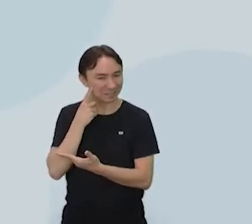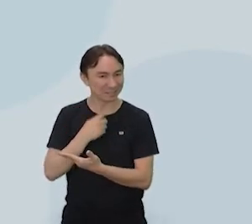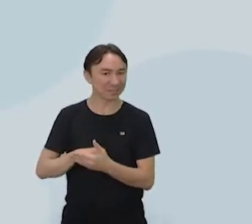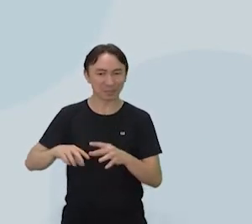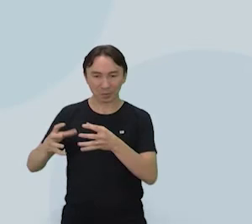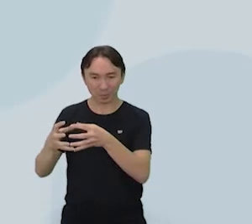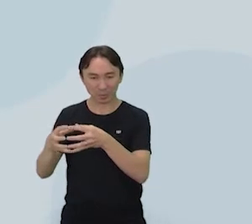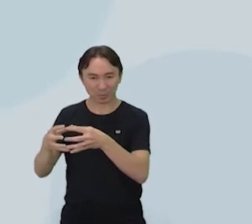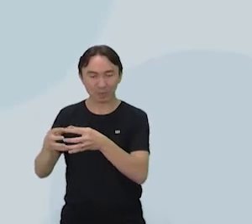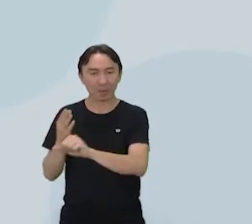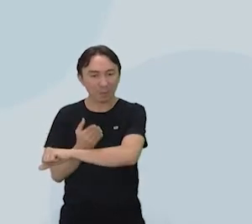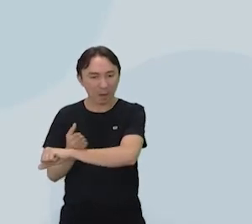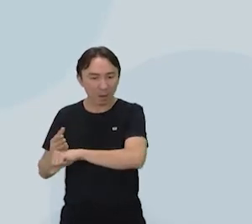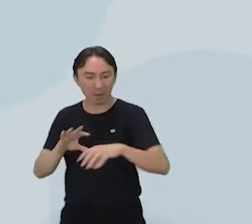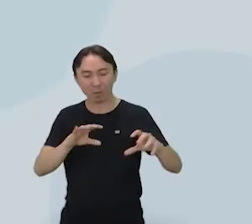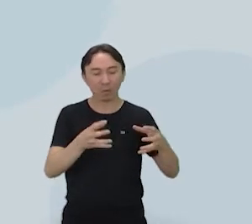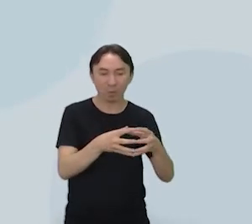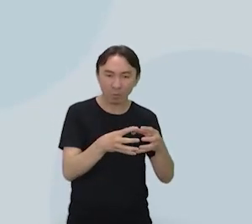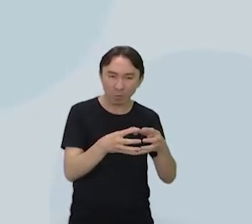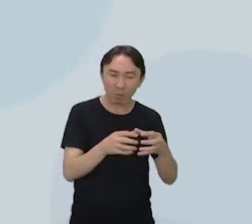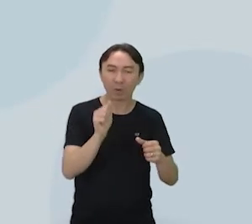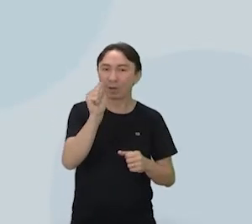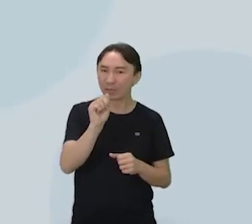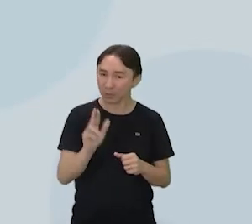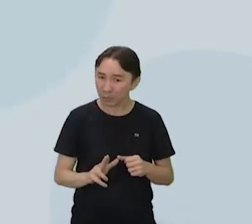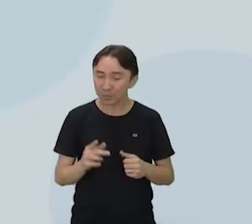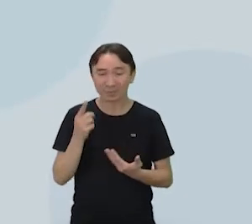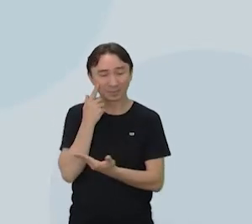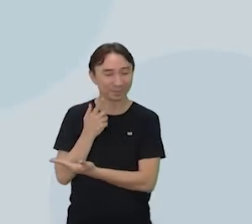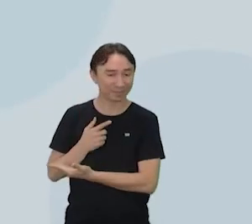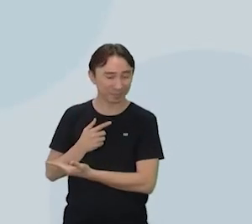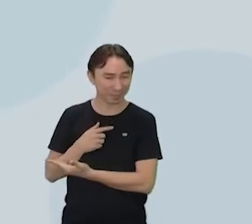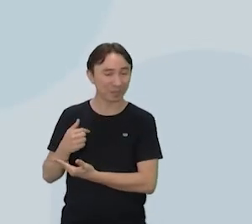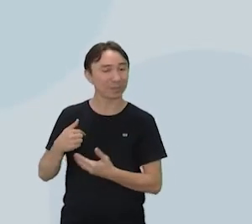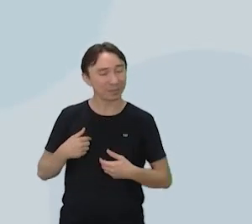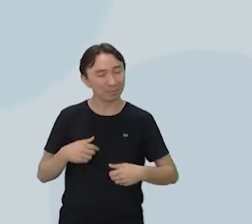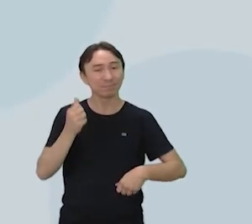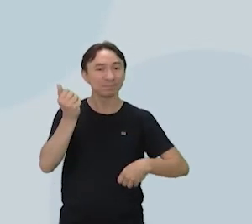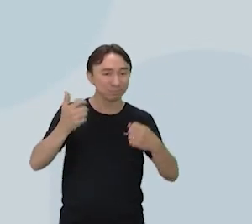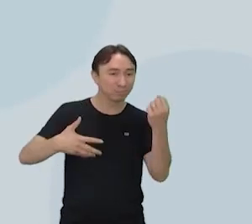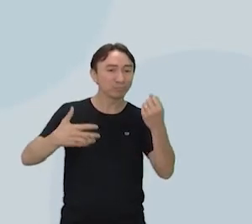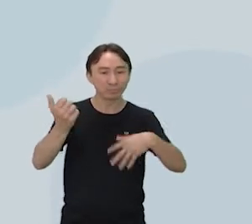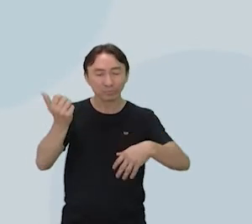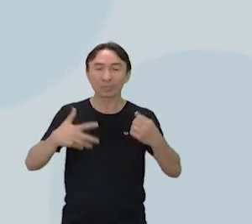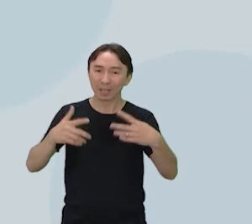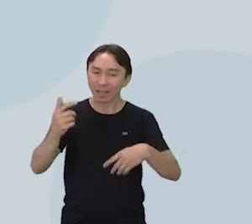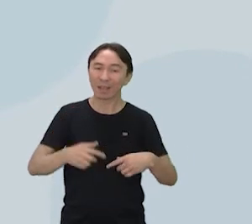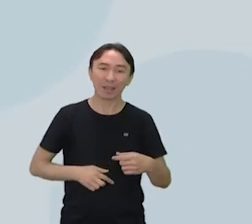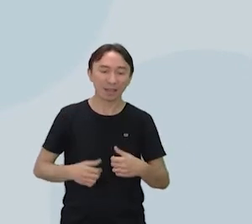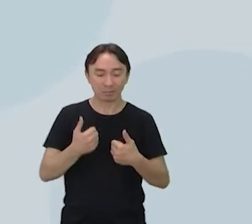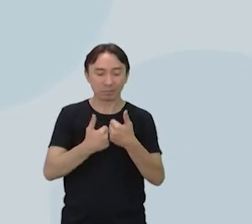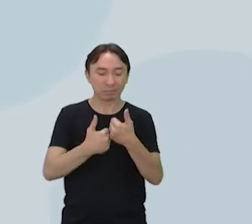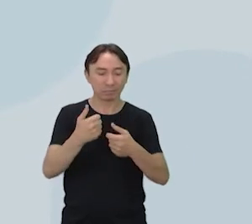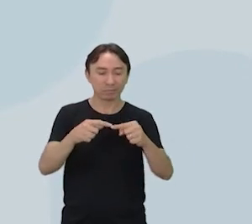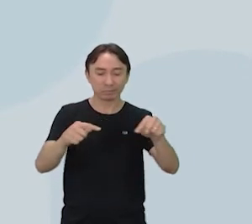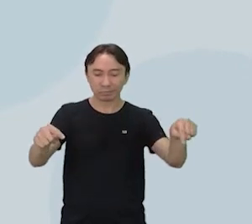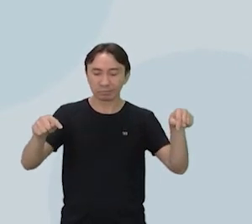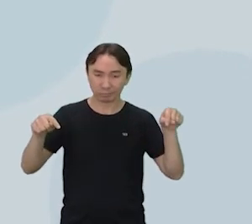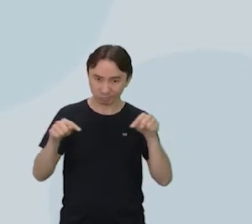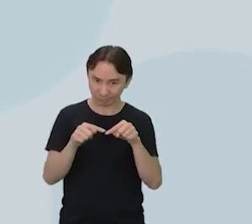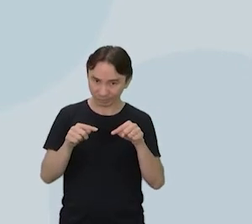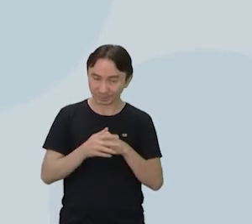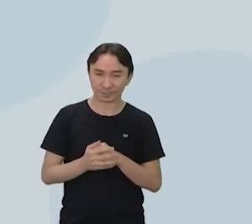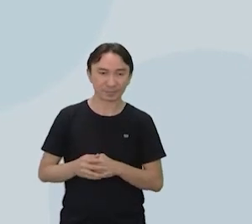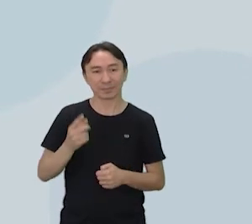ela ilustra aí a modalidade esportiva que eu estou fazendo referência ao texto jornalístico. Então vamos